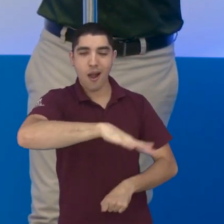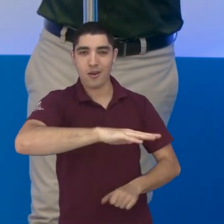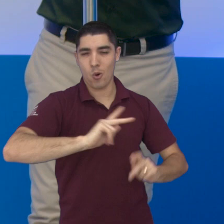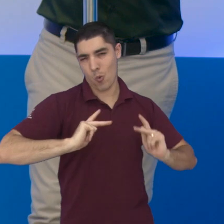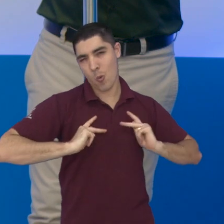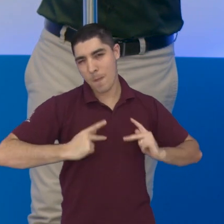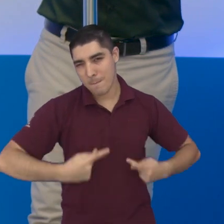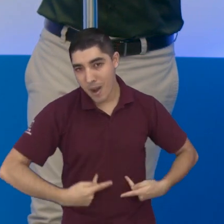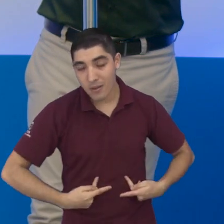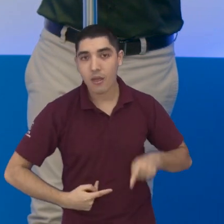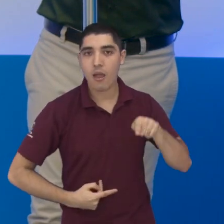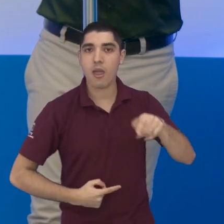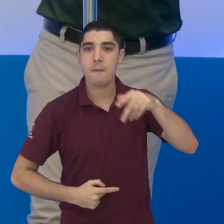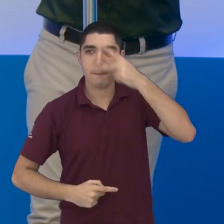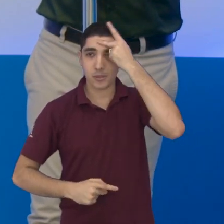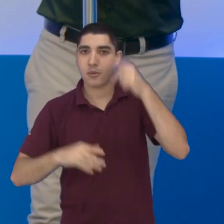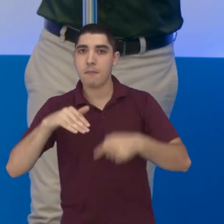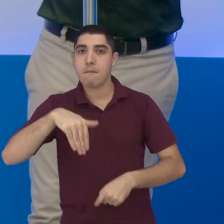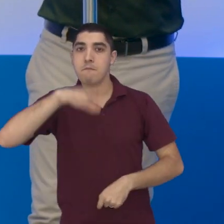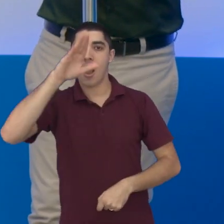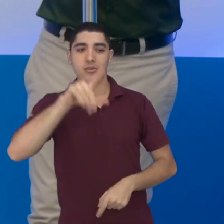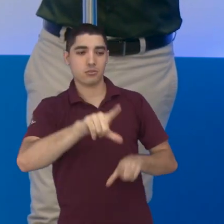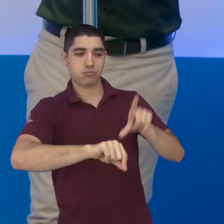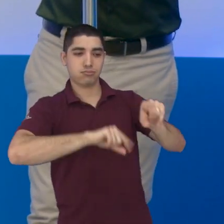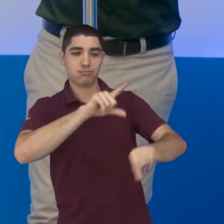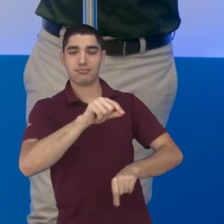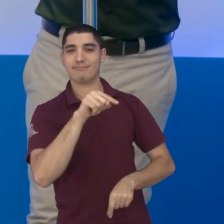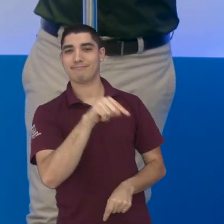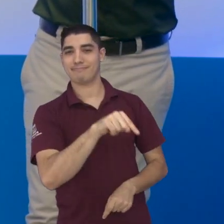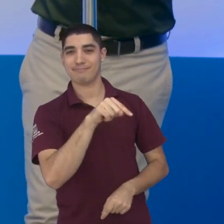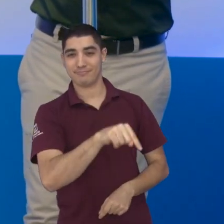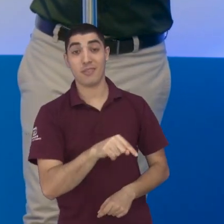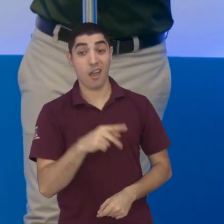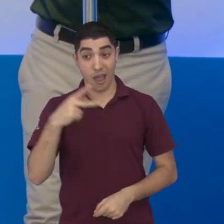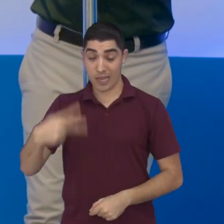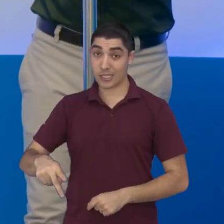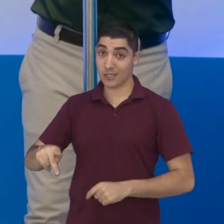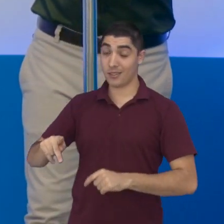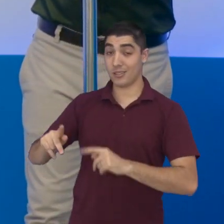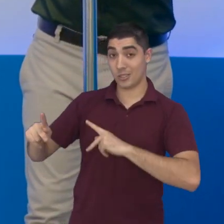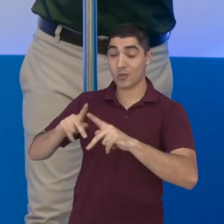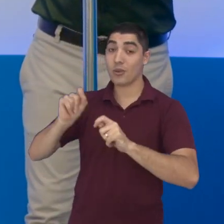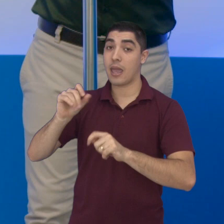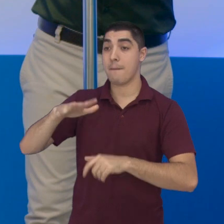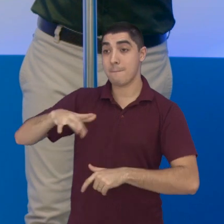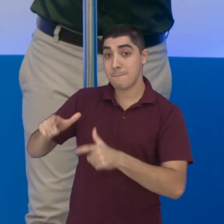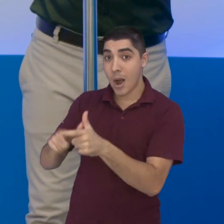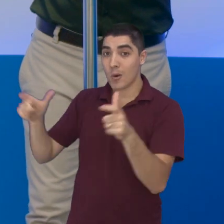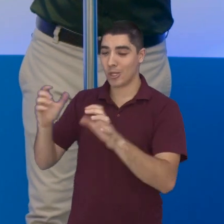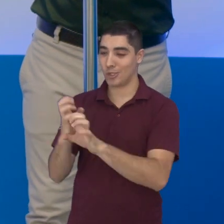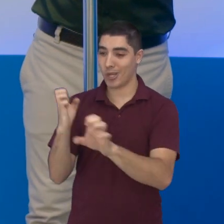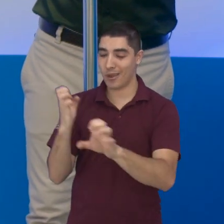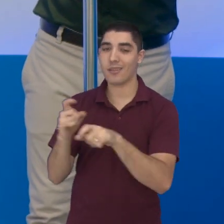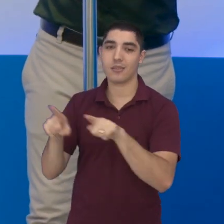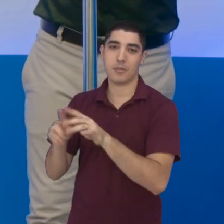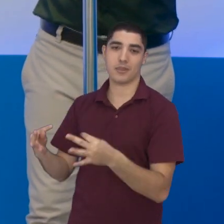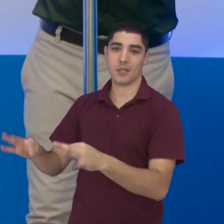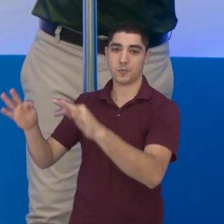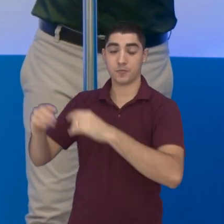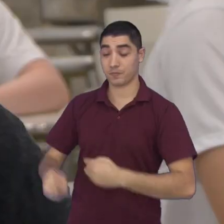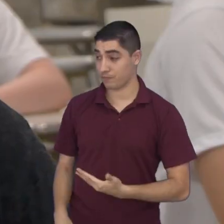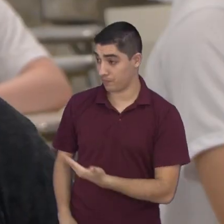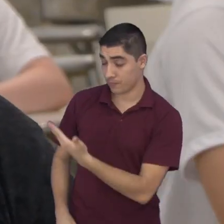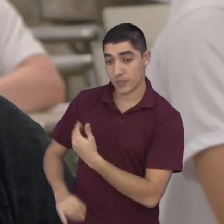os cursos da área de humanas foram a principal escolha uma área diferente aqui de São José que tem foco na engenharia e